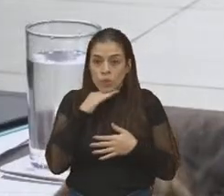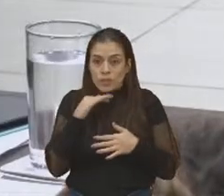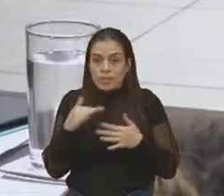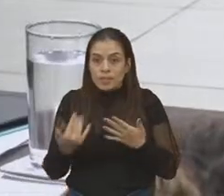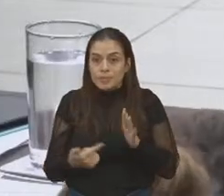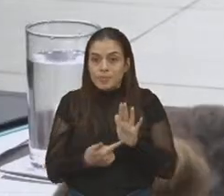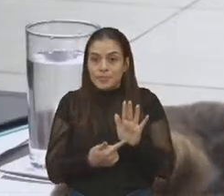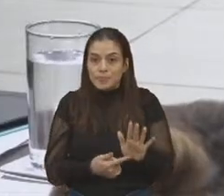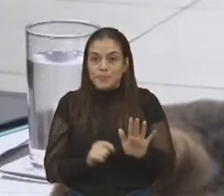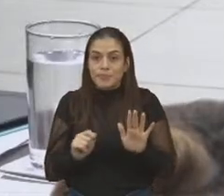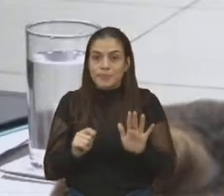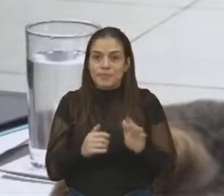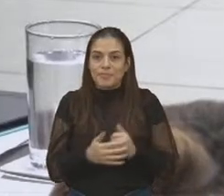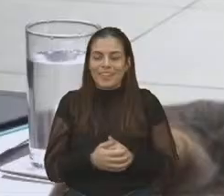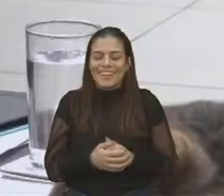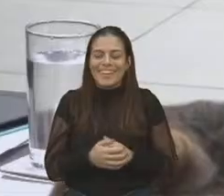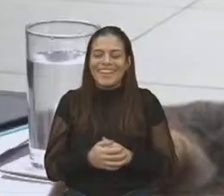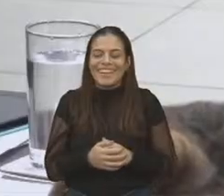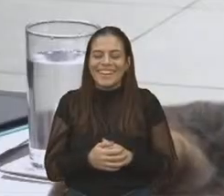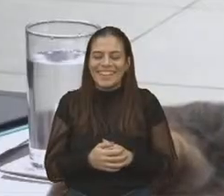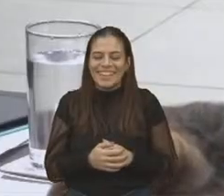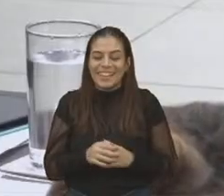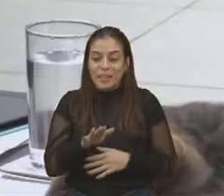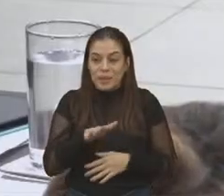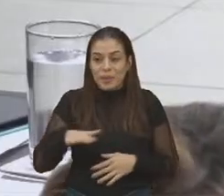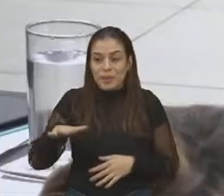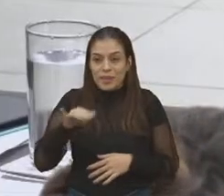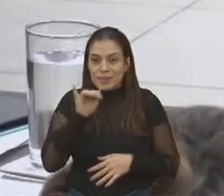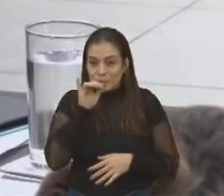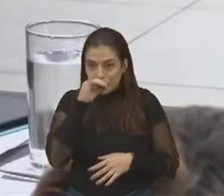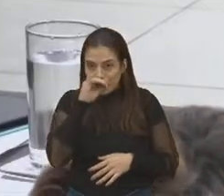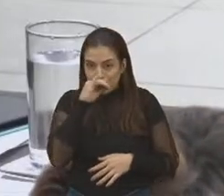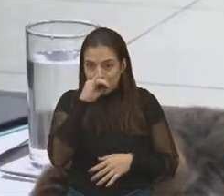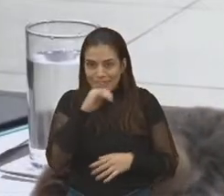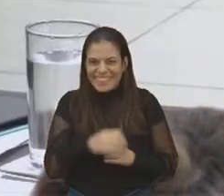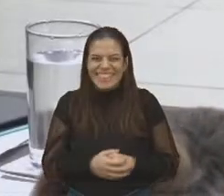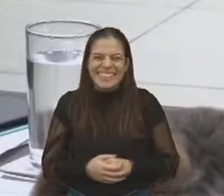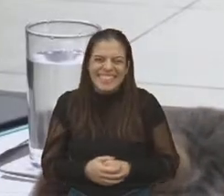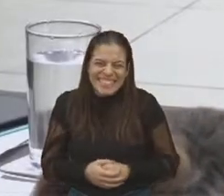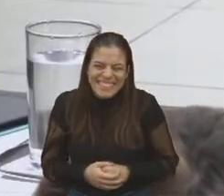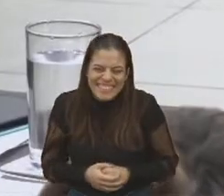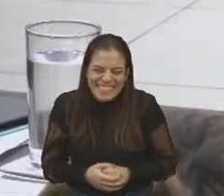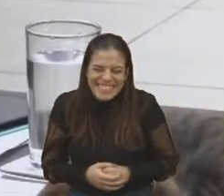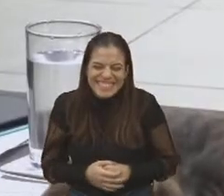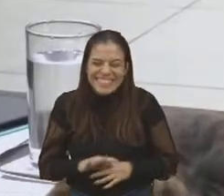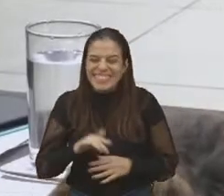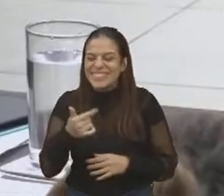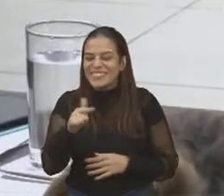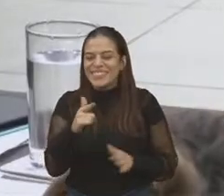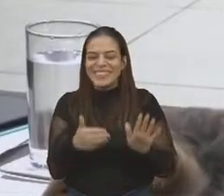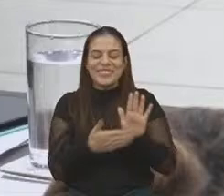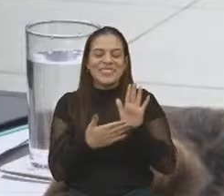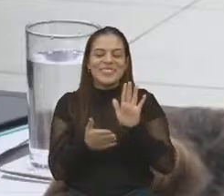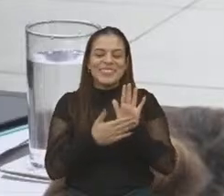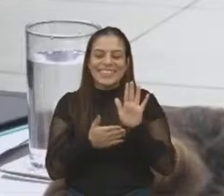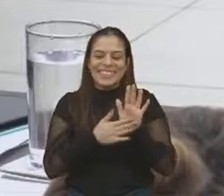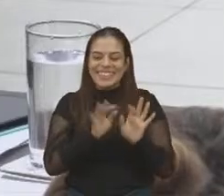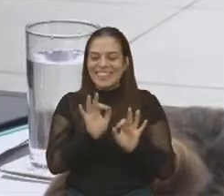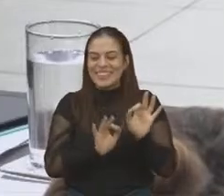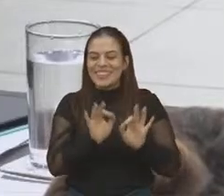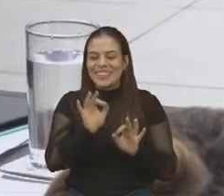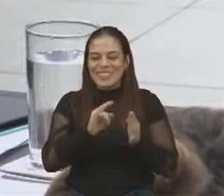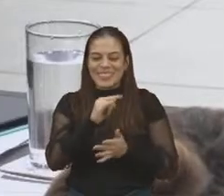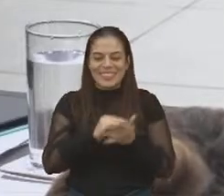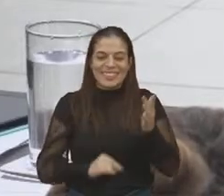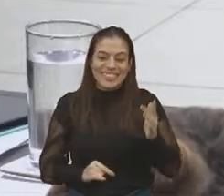área, que é uma área de porto, e até hoje não tem proposta de regularização, estão